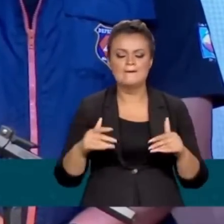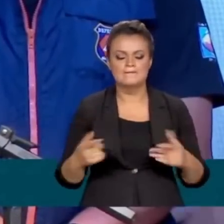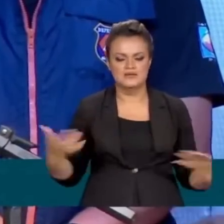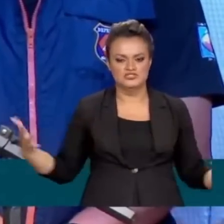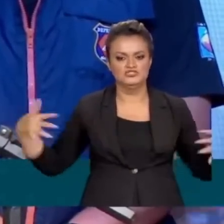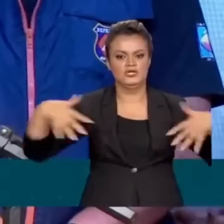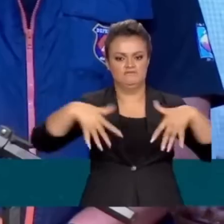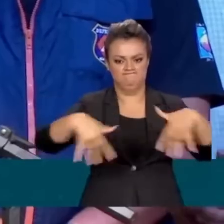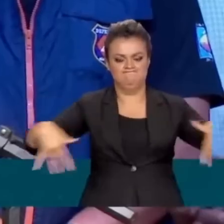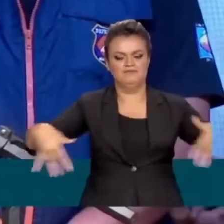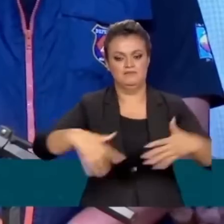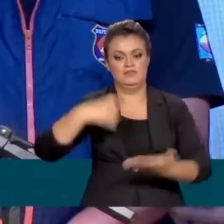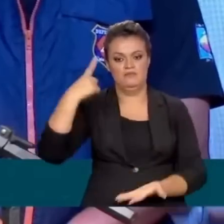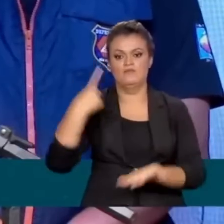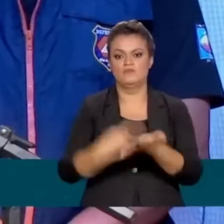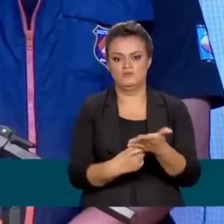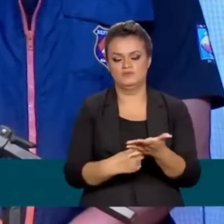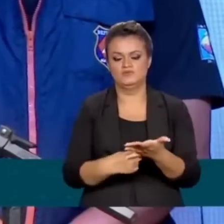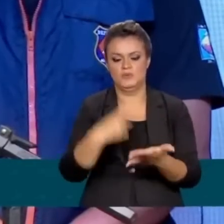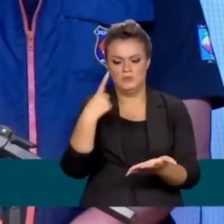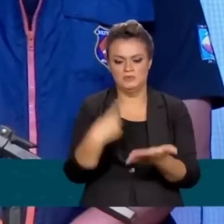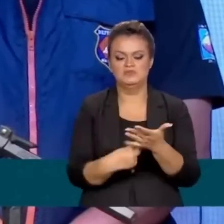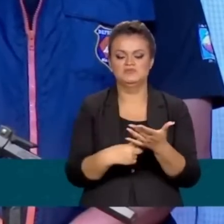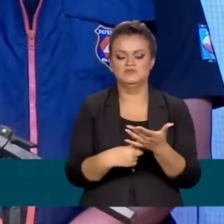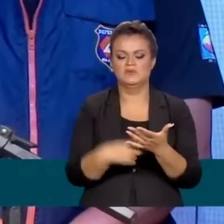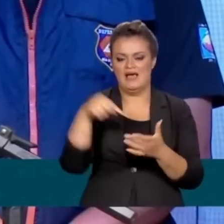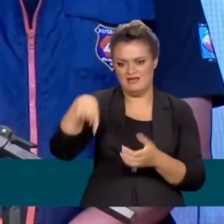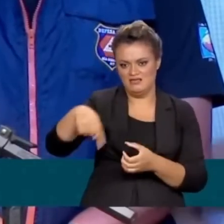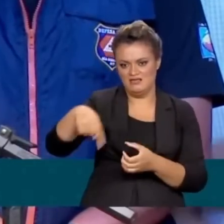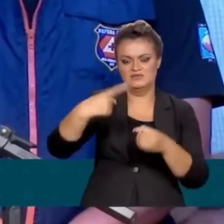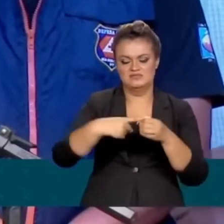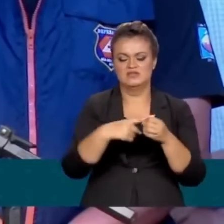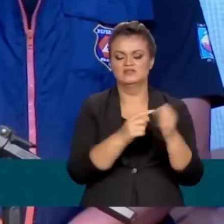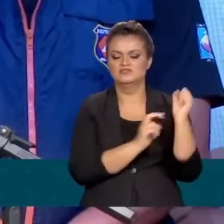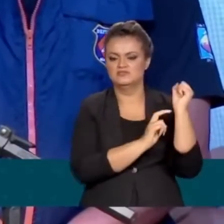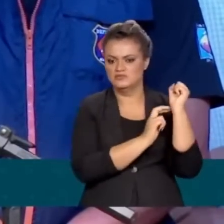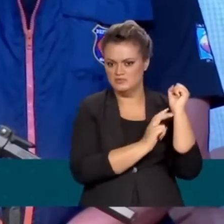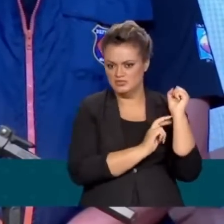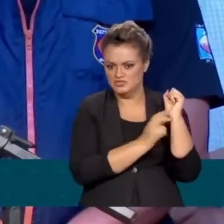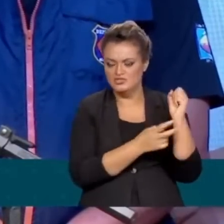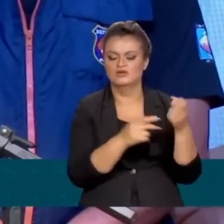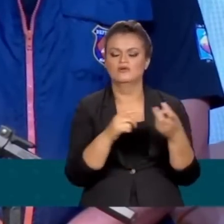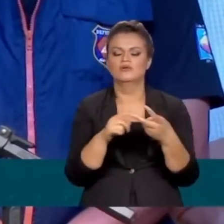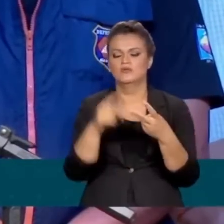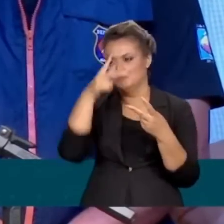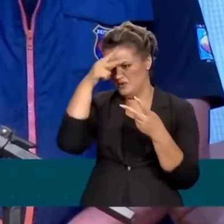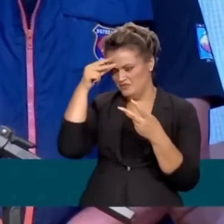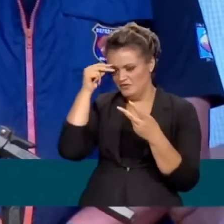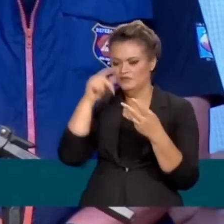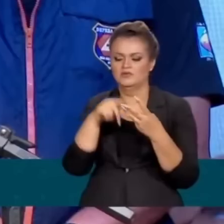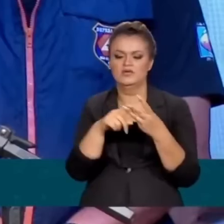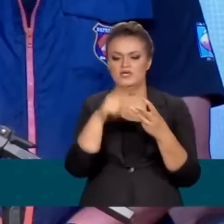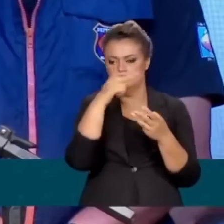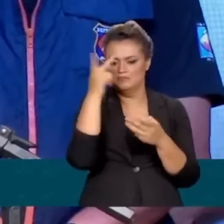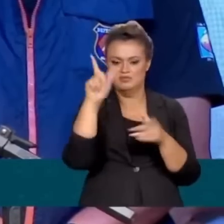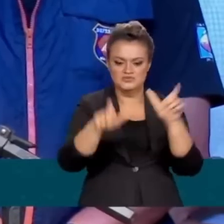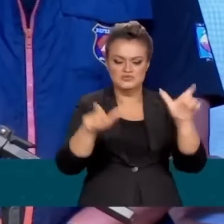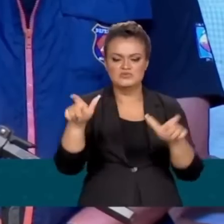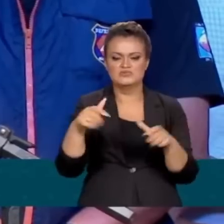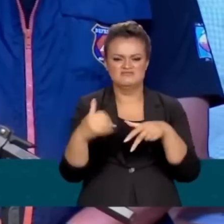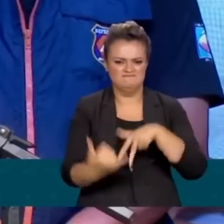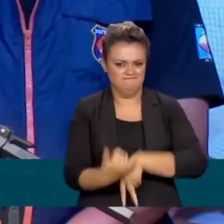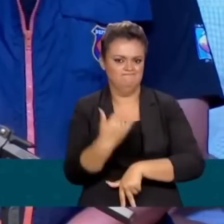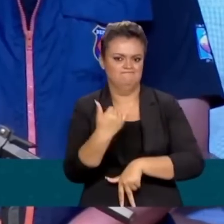um compromisso de governo com São Sebastião com o prefeito com o estado de São Paulo e com as pessoas que foram